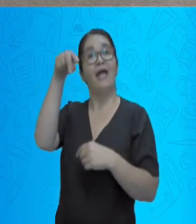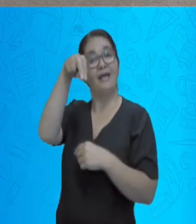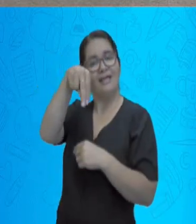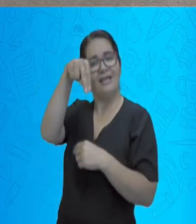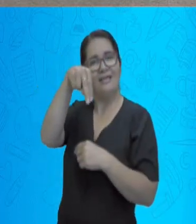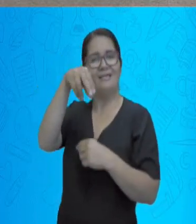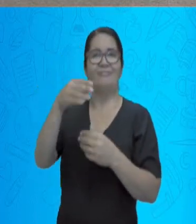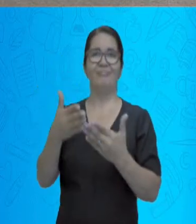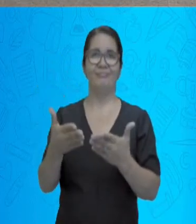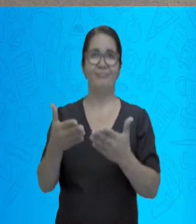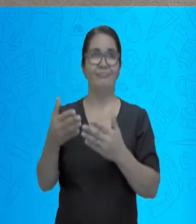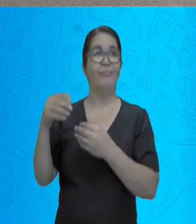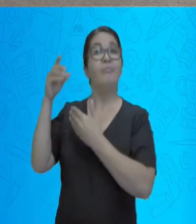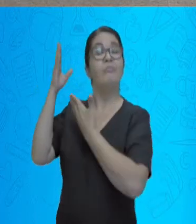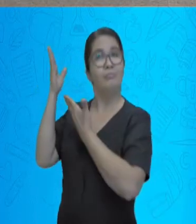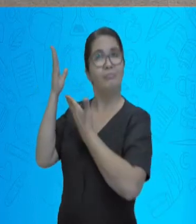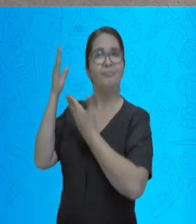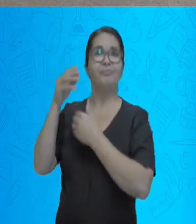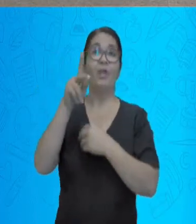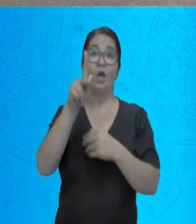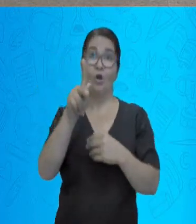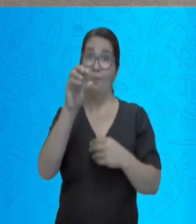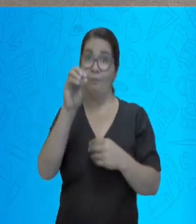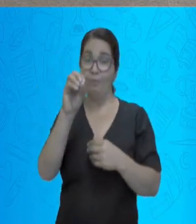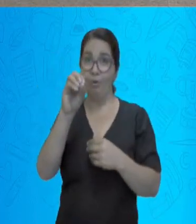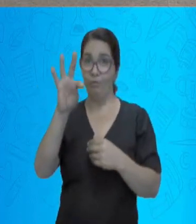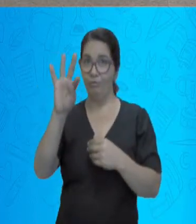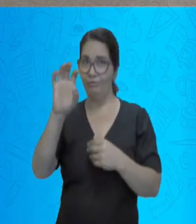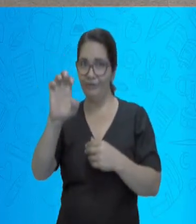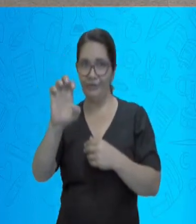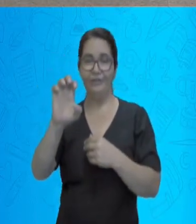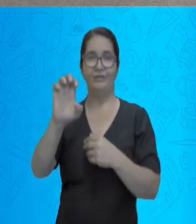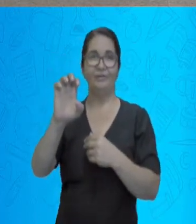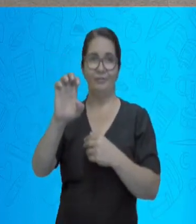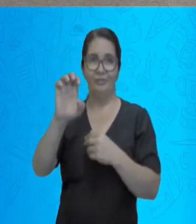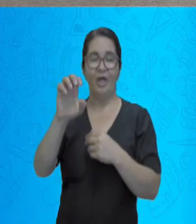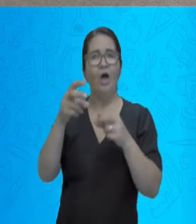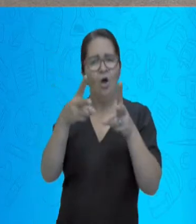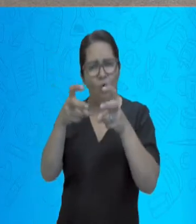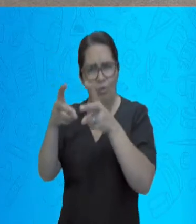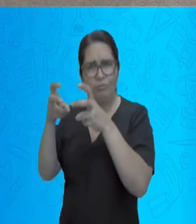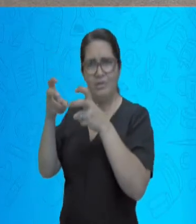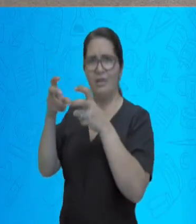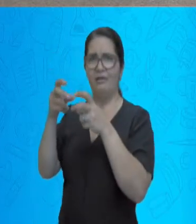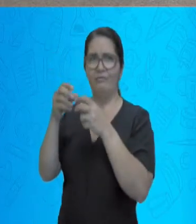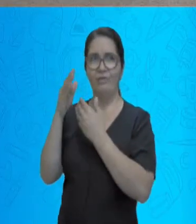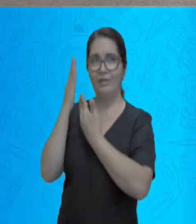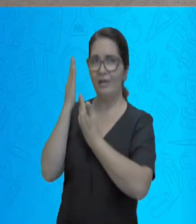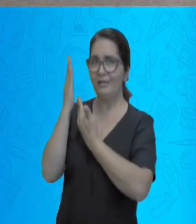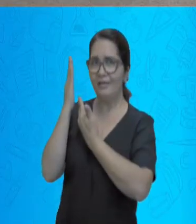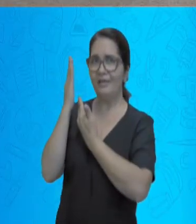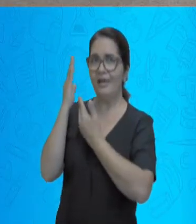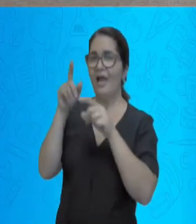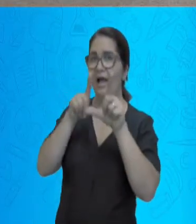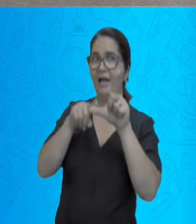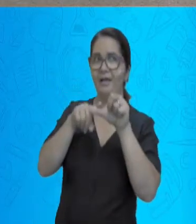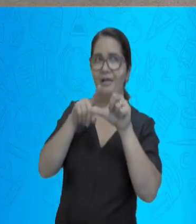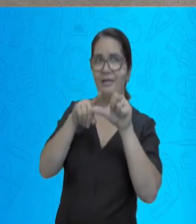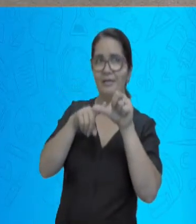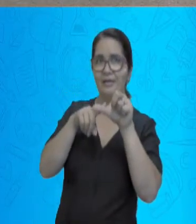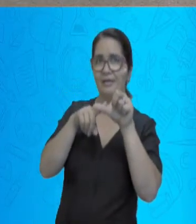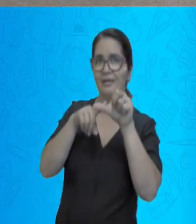vocês. Vamos lá. Ponte, pensem aí. Ponte. Observem só essa letra e quem